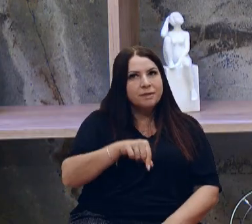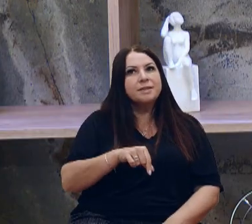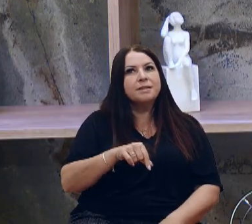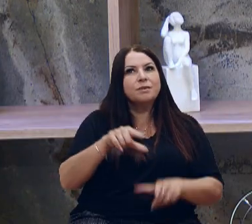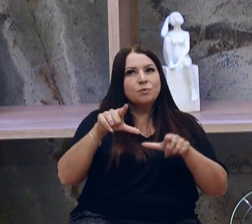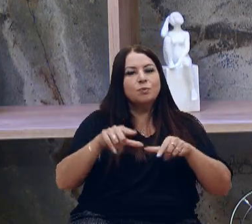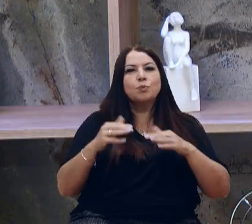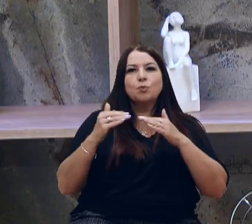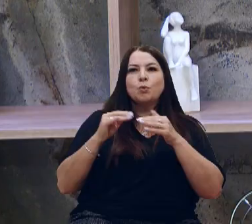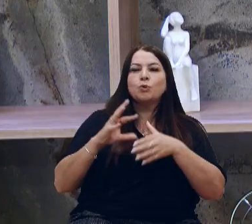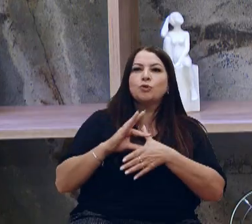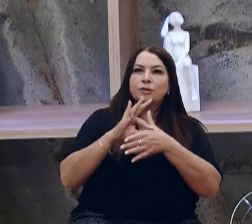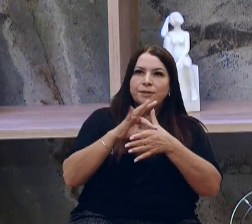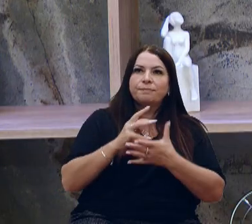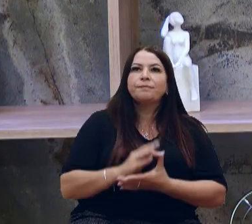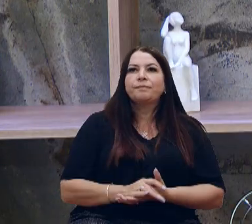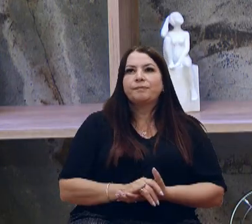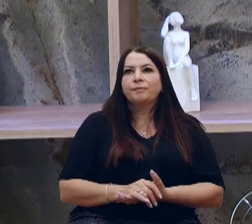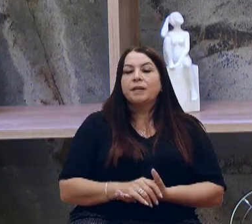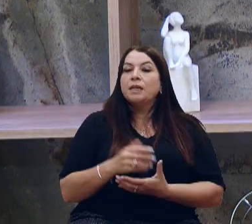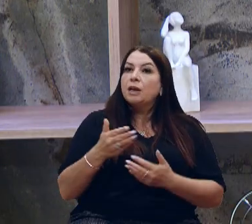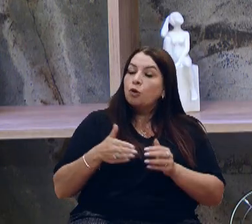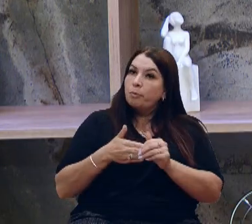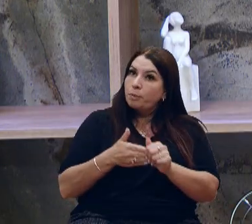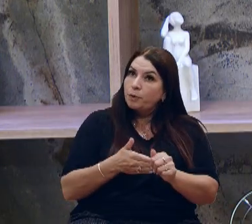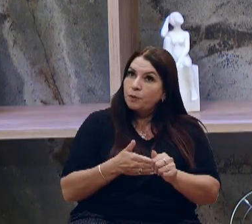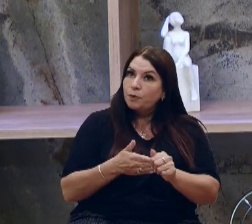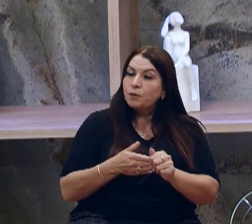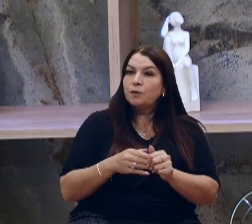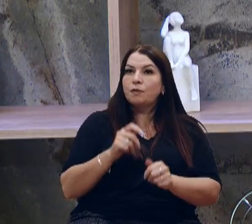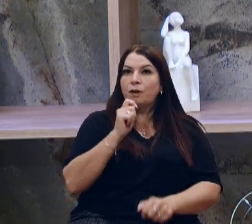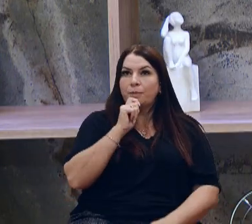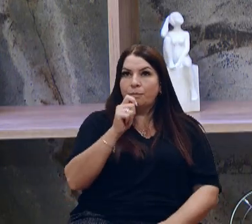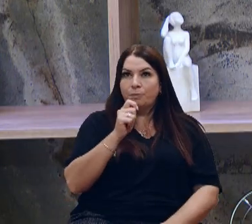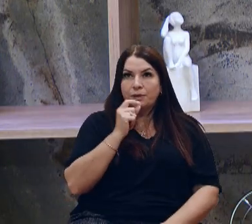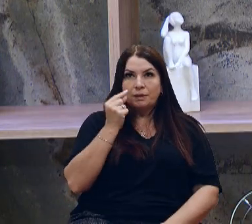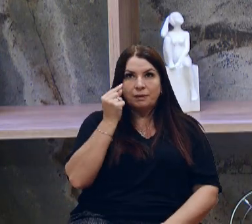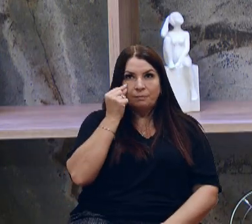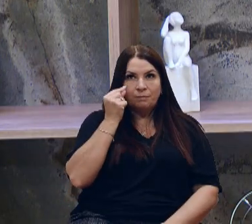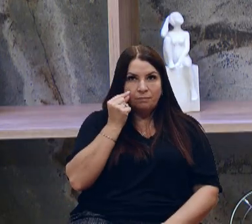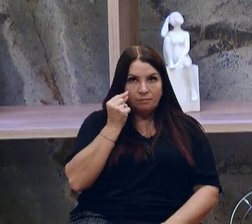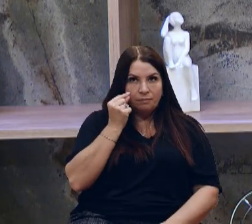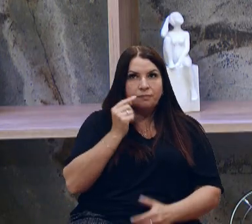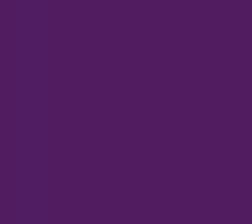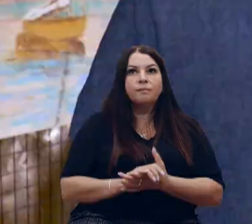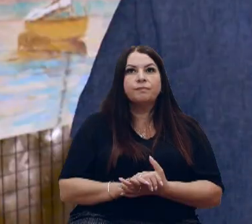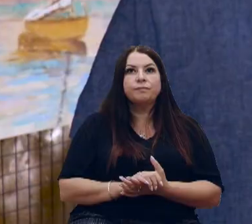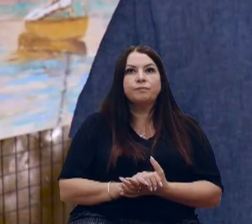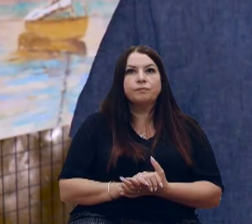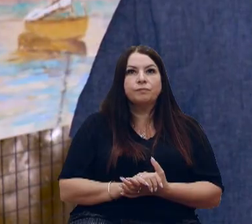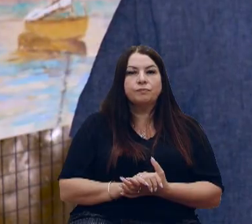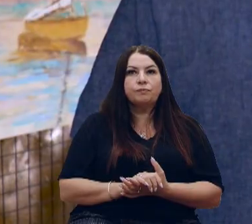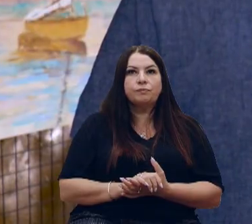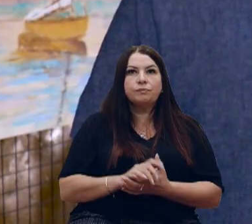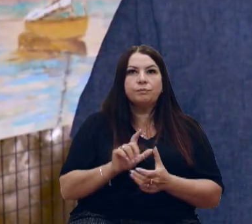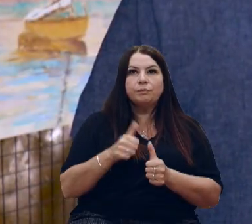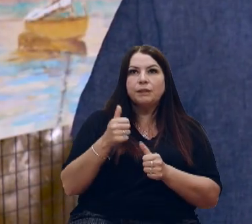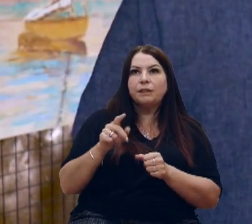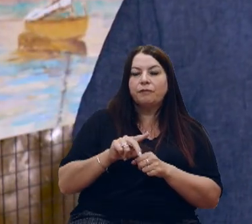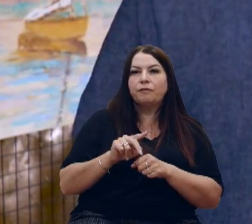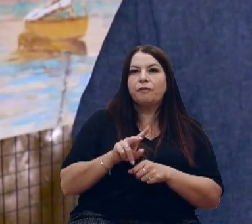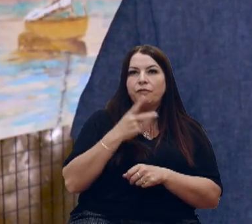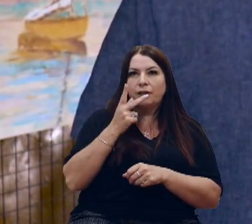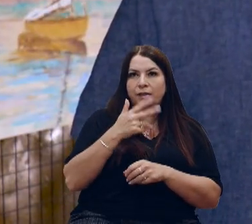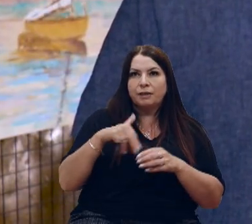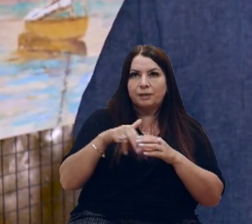espaço do Acordo de Lideranças. Quem acompanhou foi o nosso repórter Mauro Camargo. O primeiro a fazer uso da